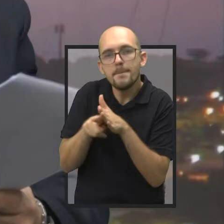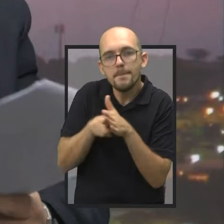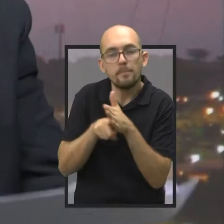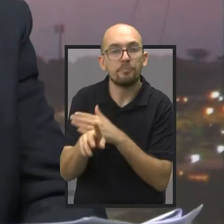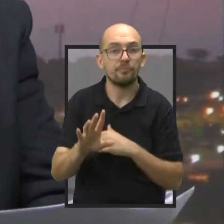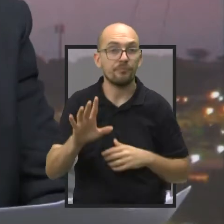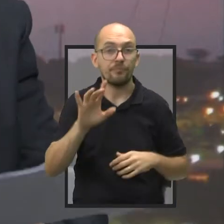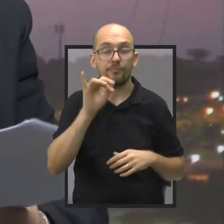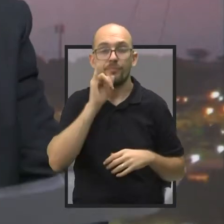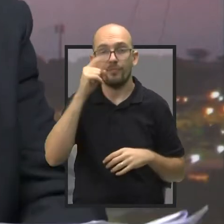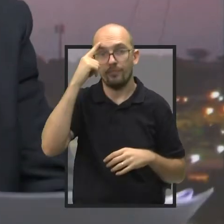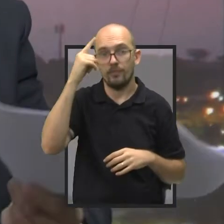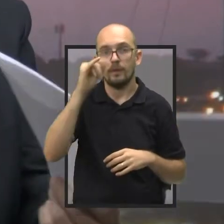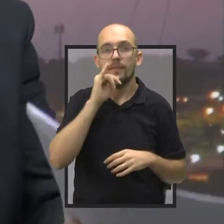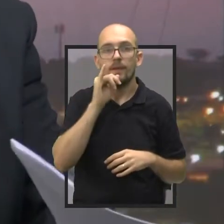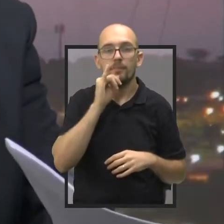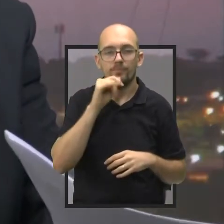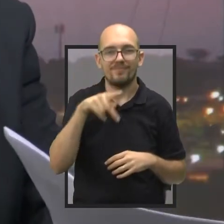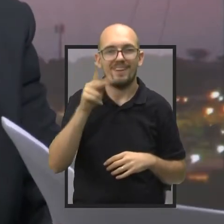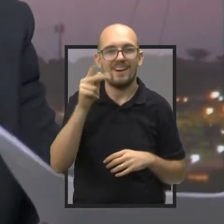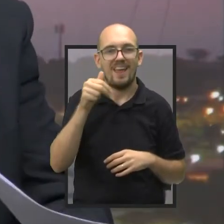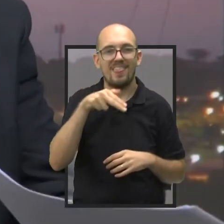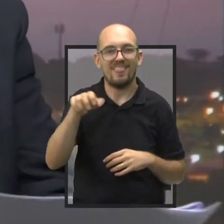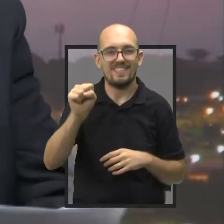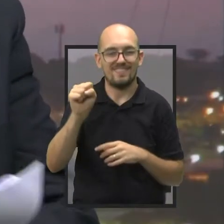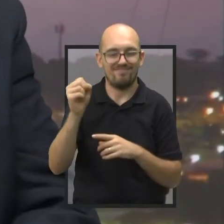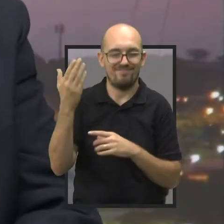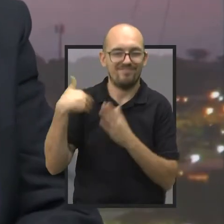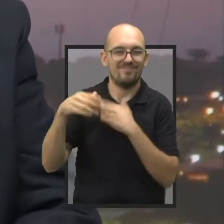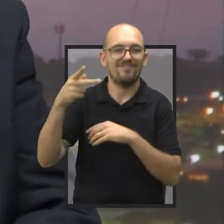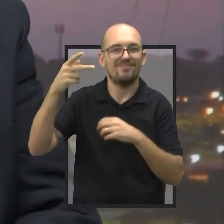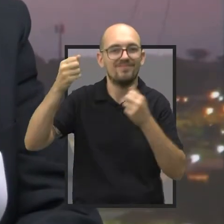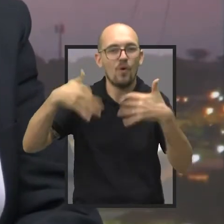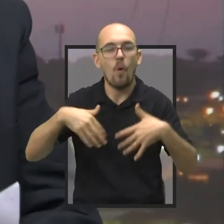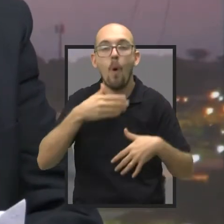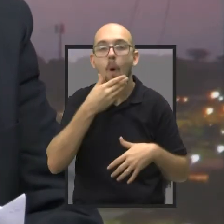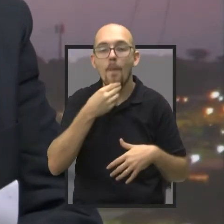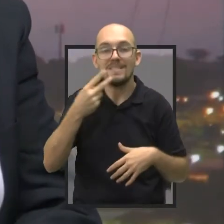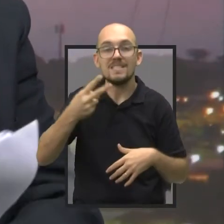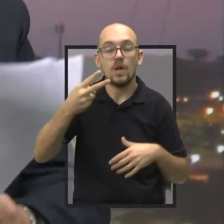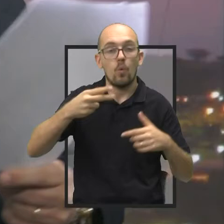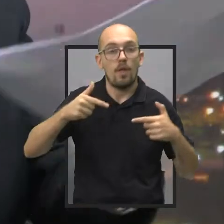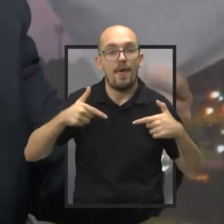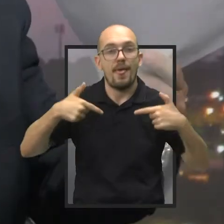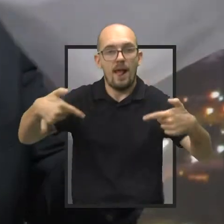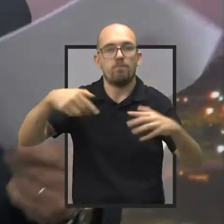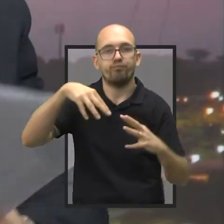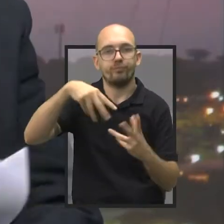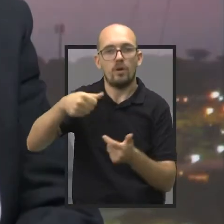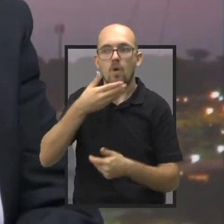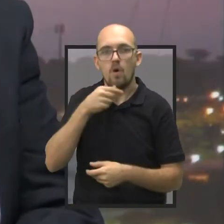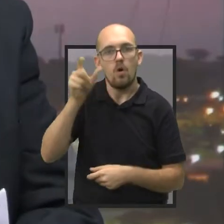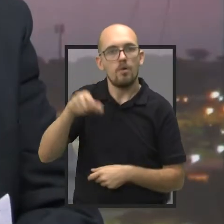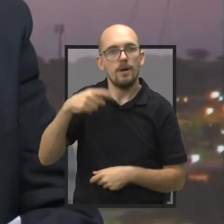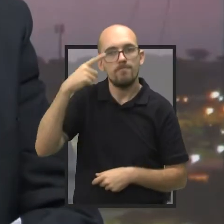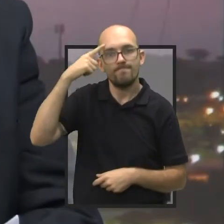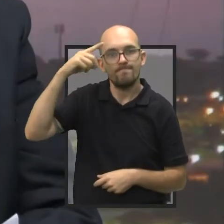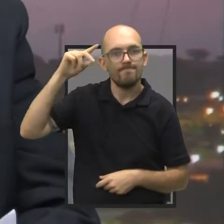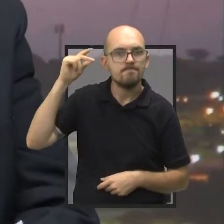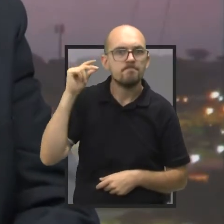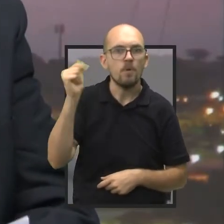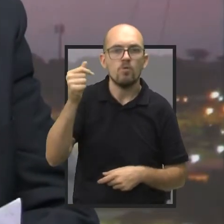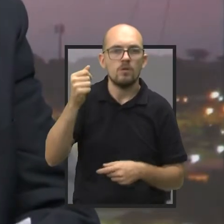exemplo, Keynes, como eu dizia no início, que a partir da Segunda Guerra Mundial deu, né, um